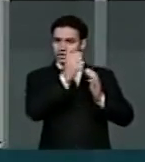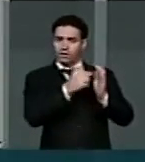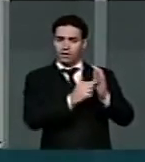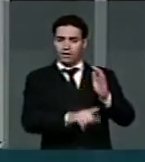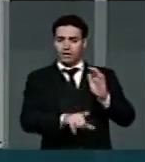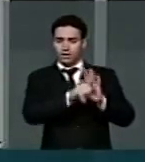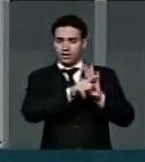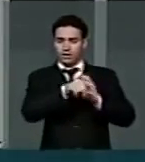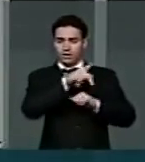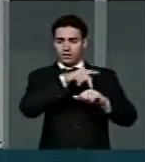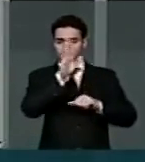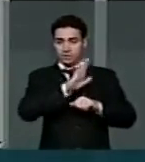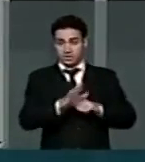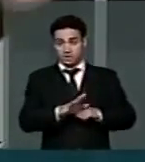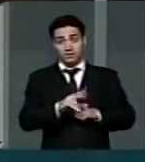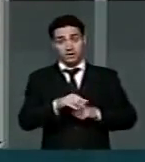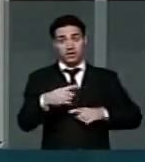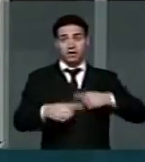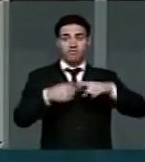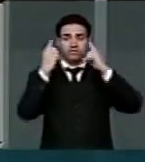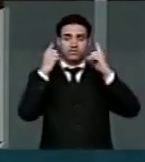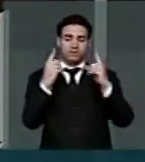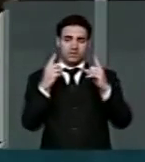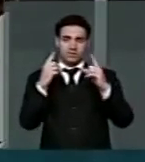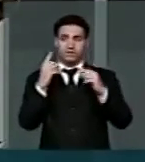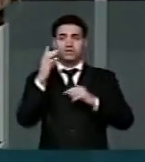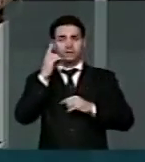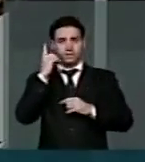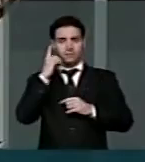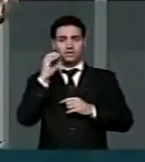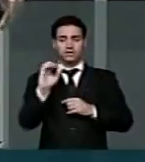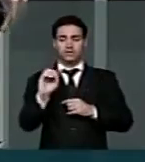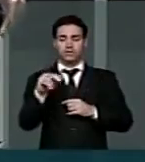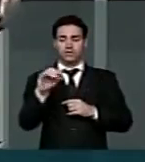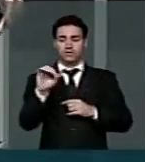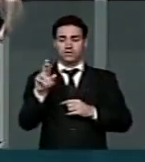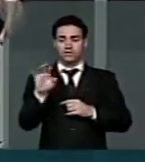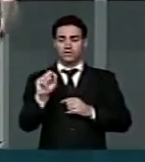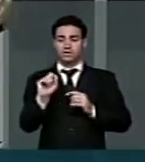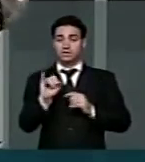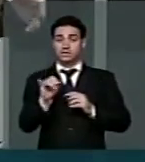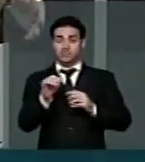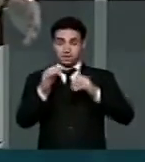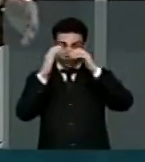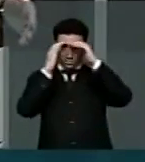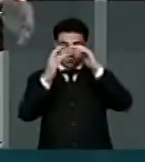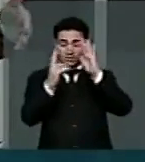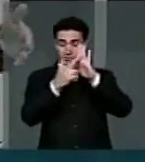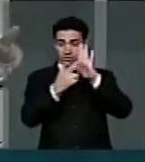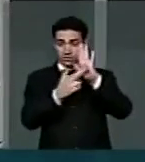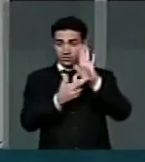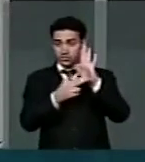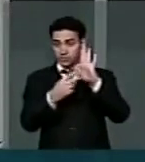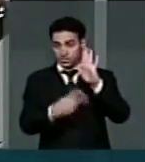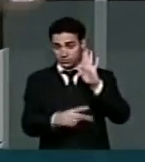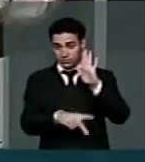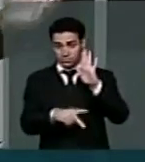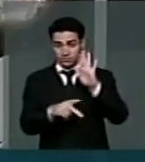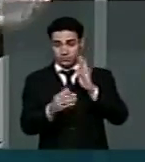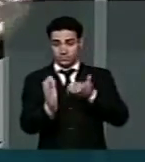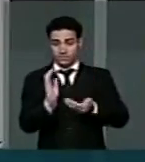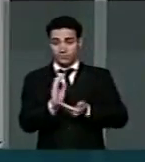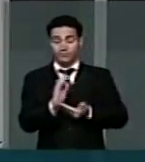país seria revolucionário. O deputado Onofre sempre lembra que cumprir o regimento aqui na casa, nas sessões, daria